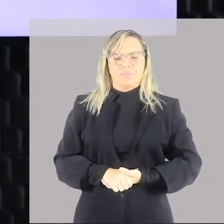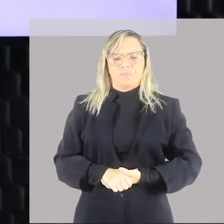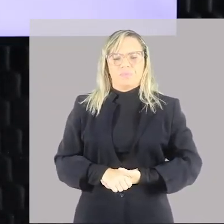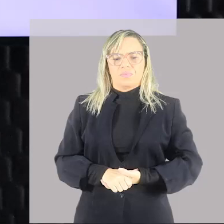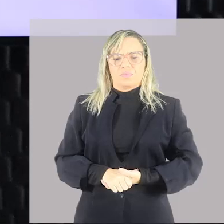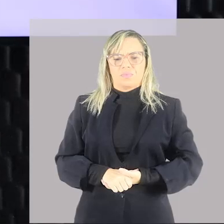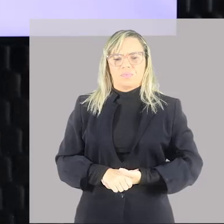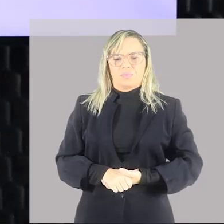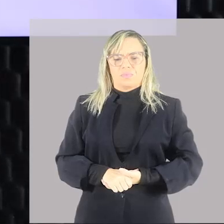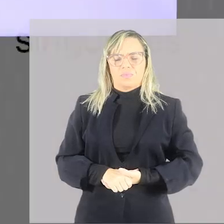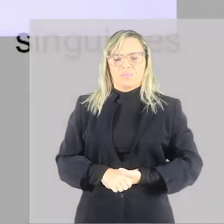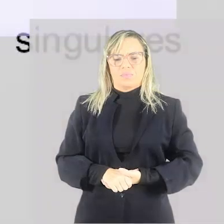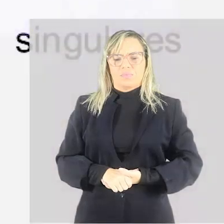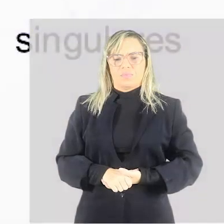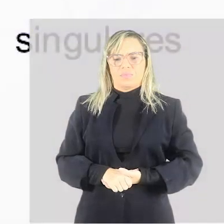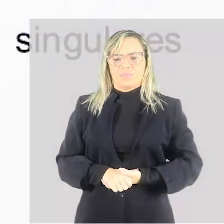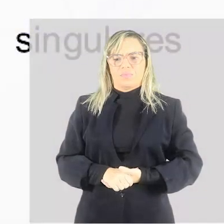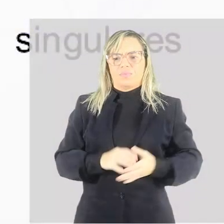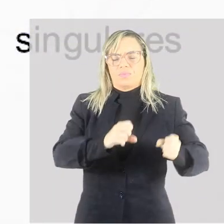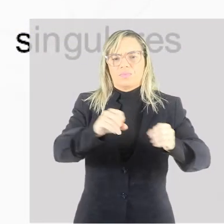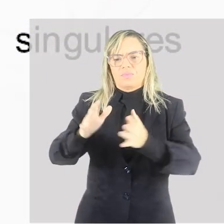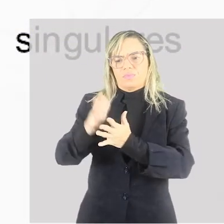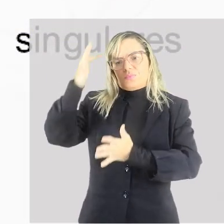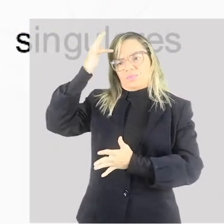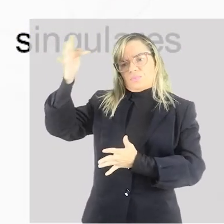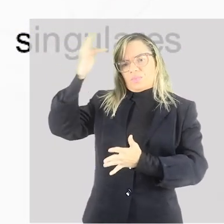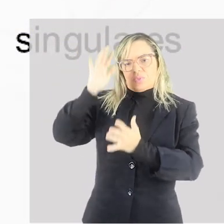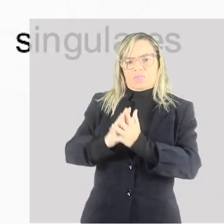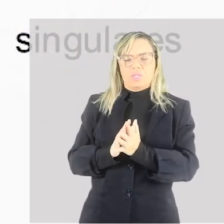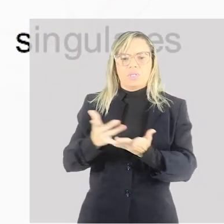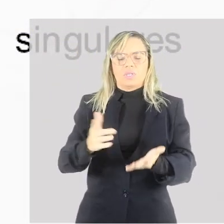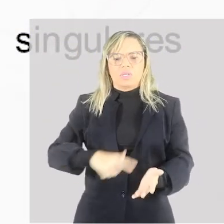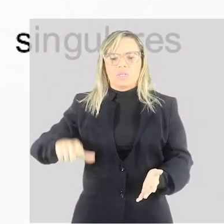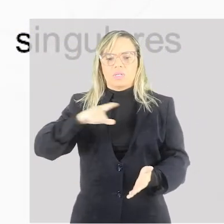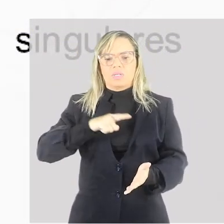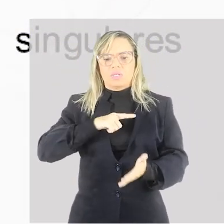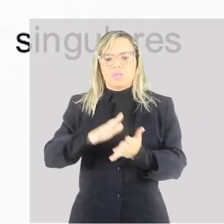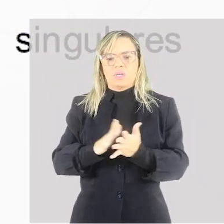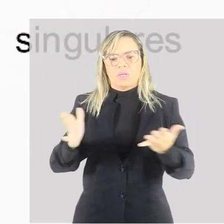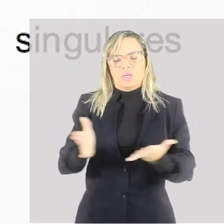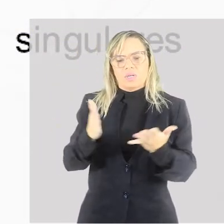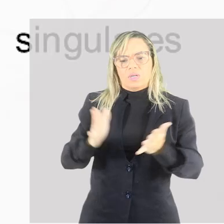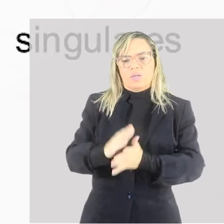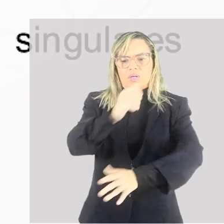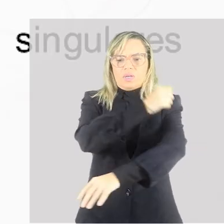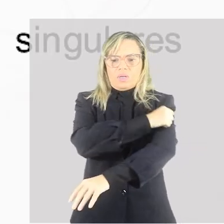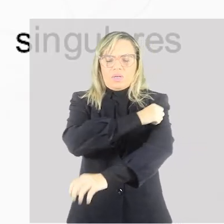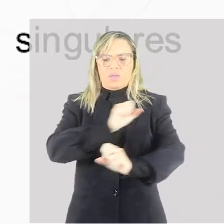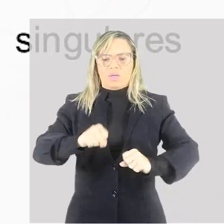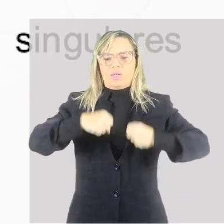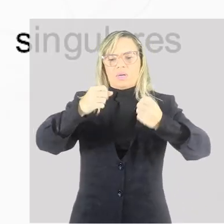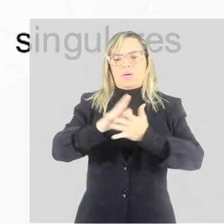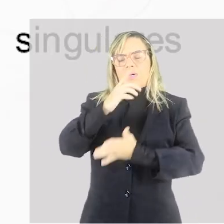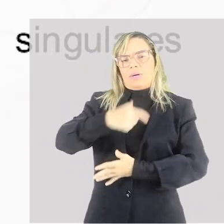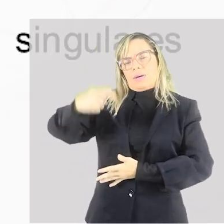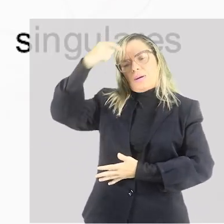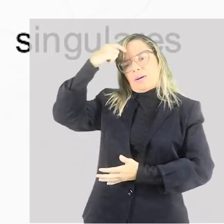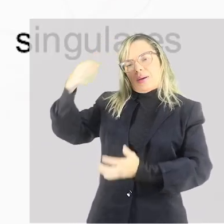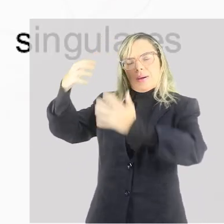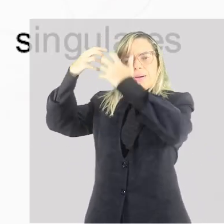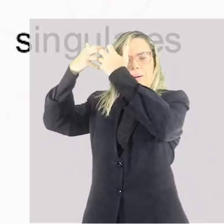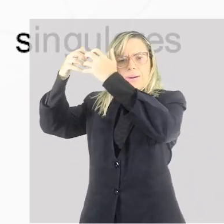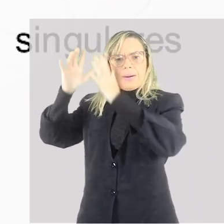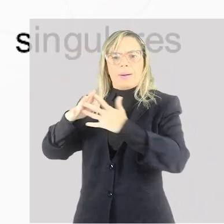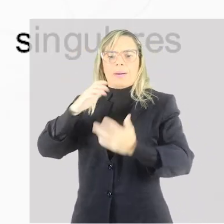Olha só. O ensino da filosofia deve propiciar aos alunos a possibilidade desta expressão reflexão, que vem